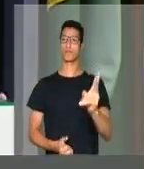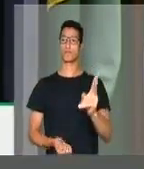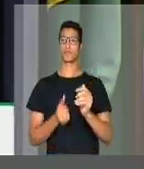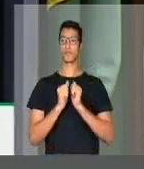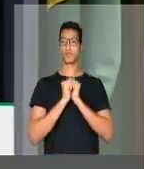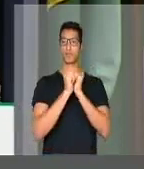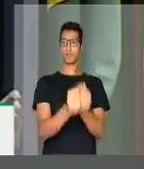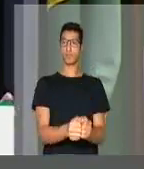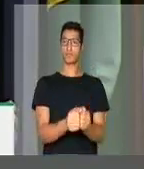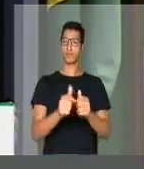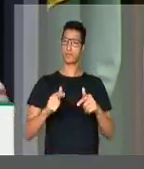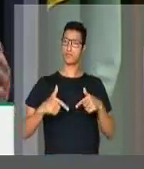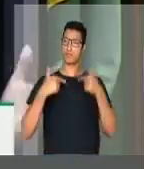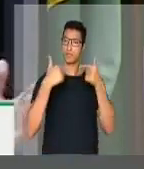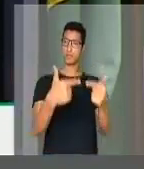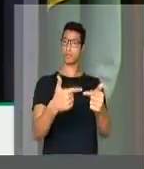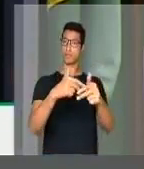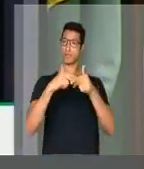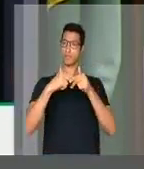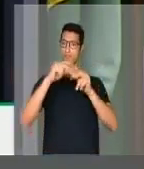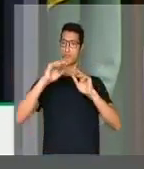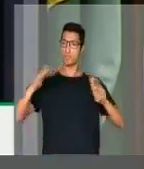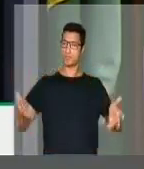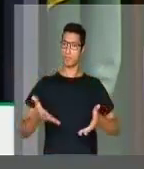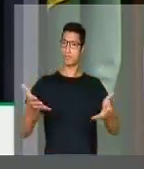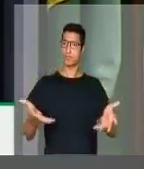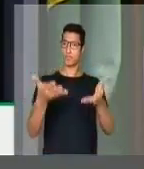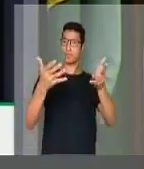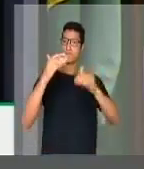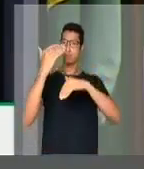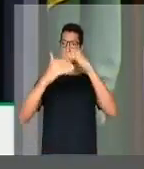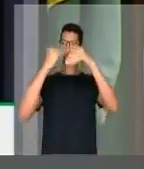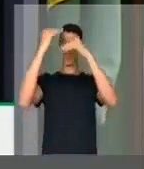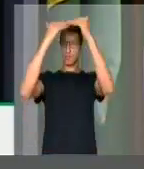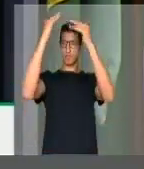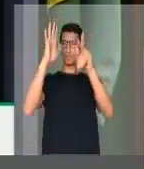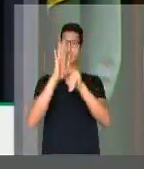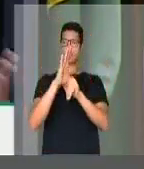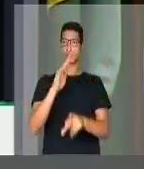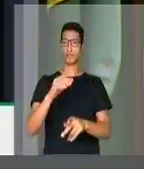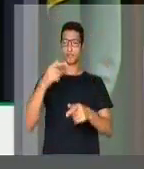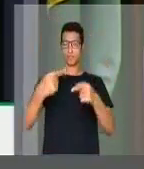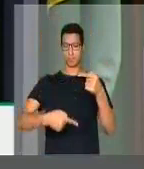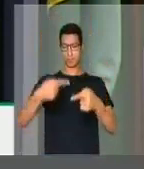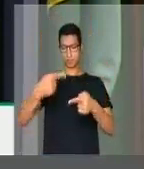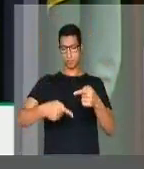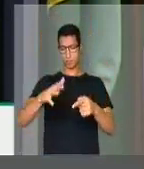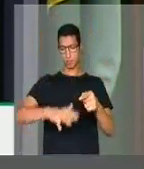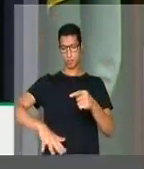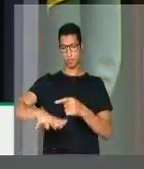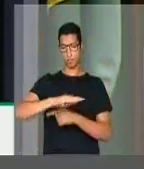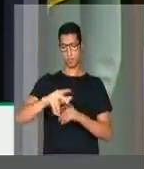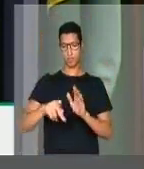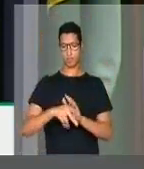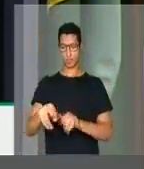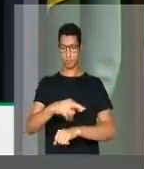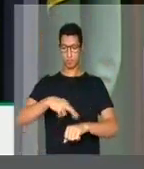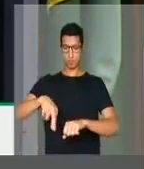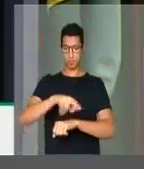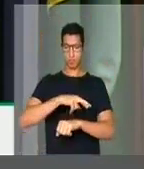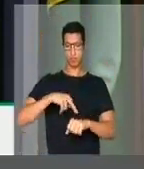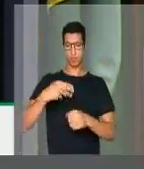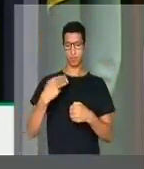juntos lutando pelo progresso e pelo desenvolvimento das populações dessas regiões